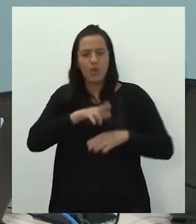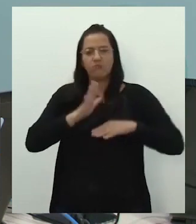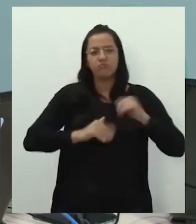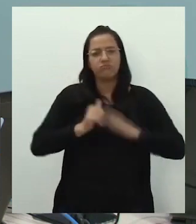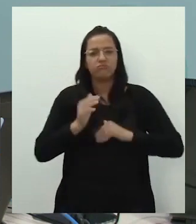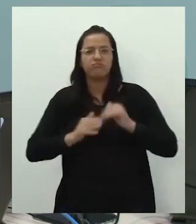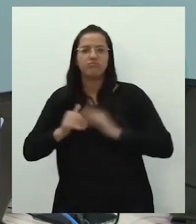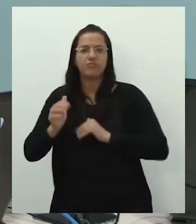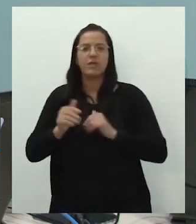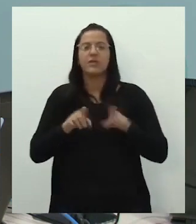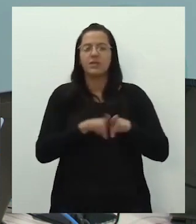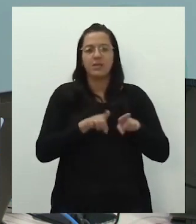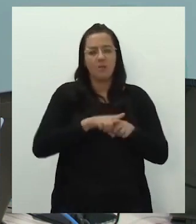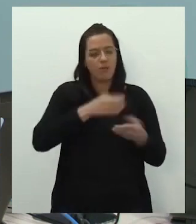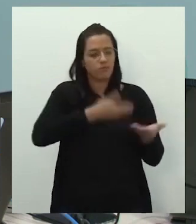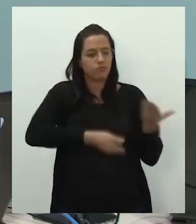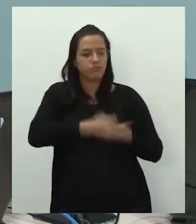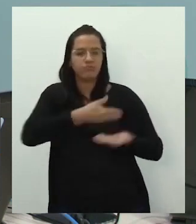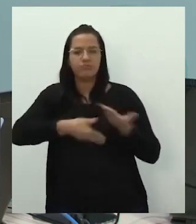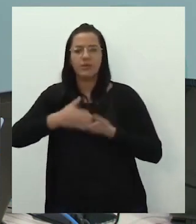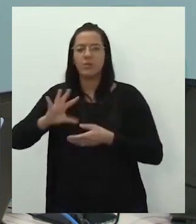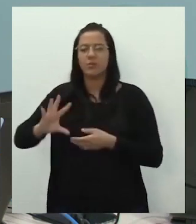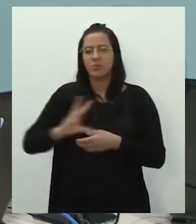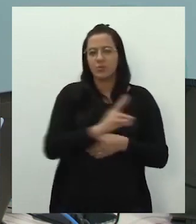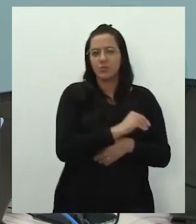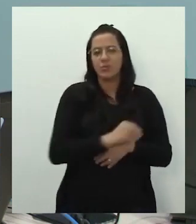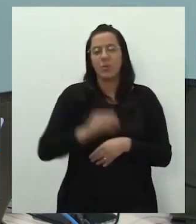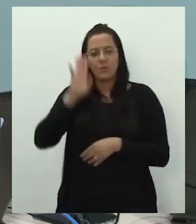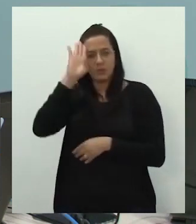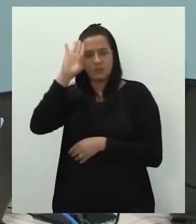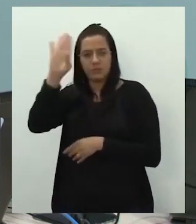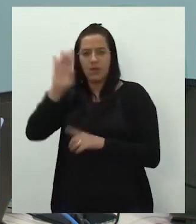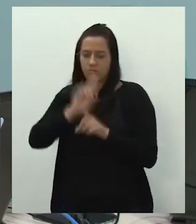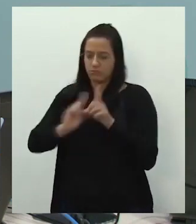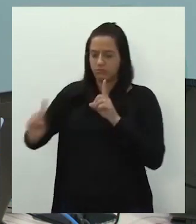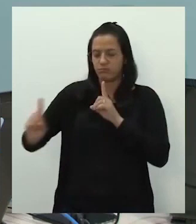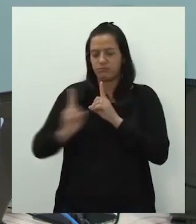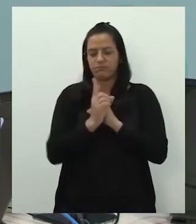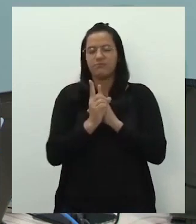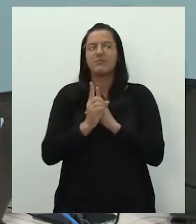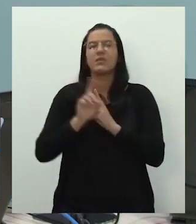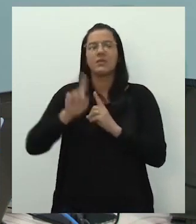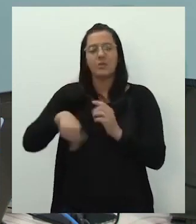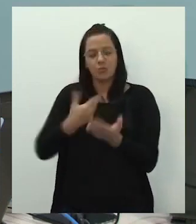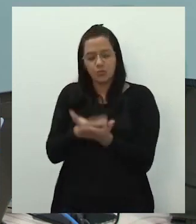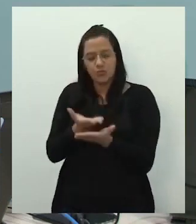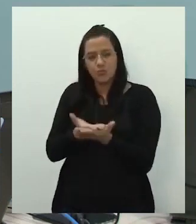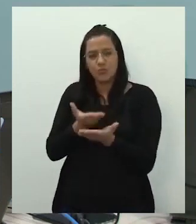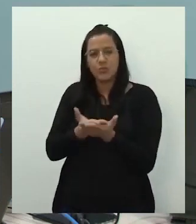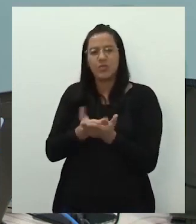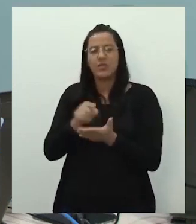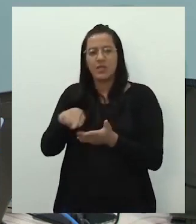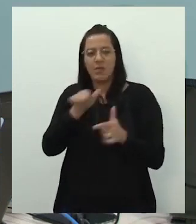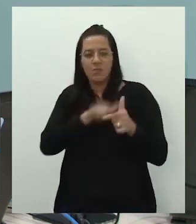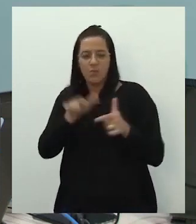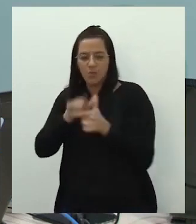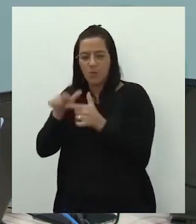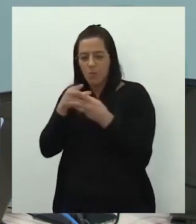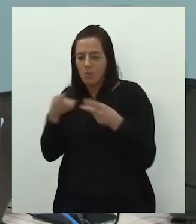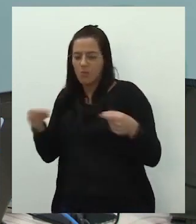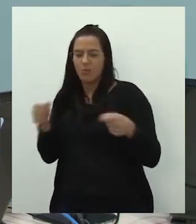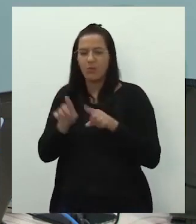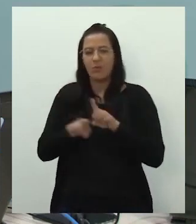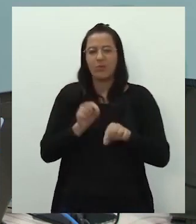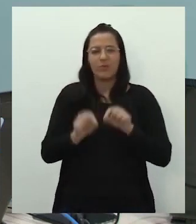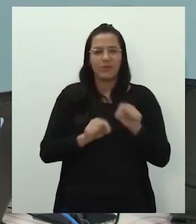os participantes, promovendo um protagonismo do estudante na busca ativa de resoluções de problemas e na